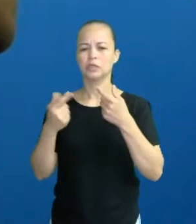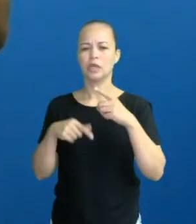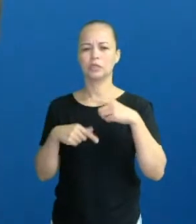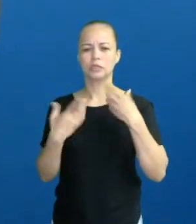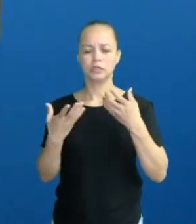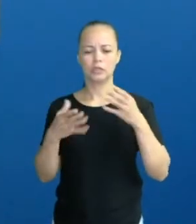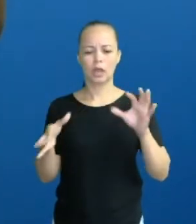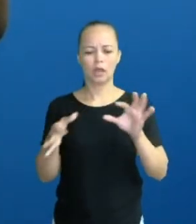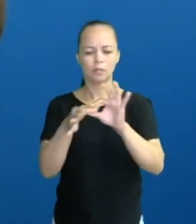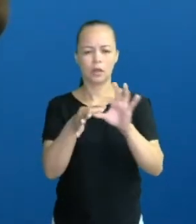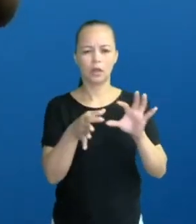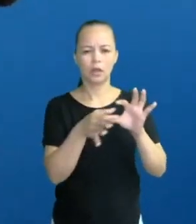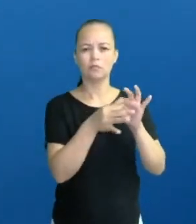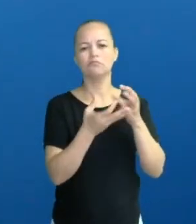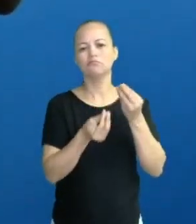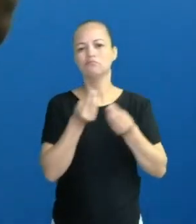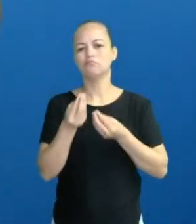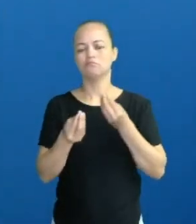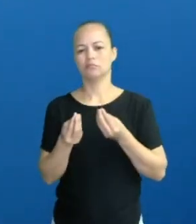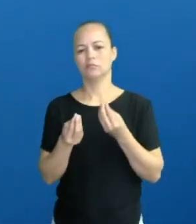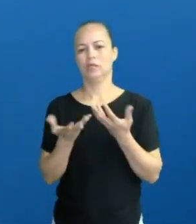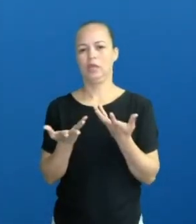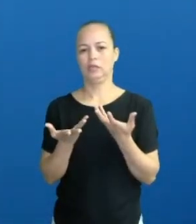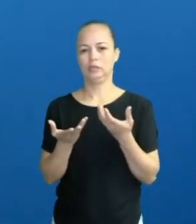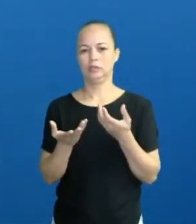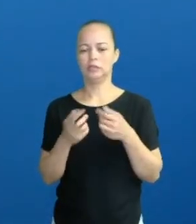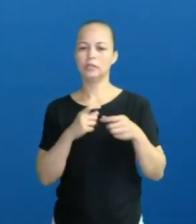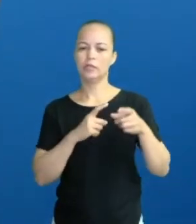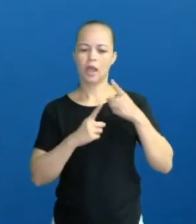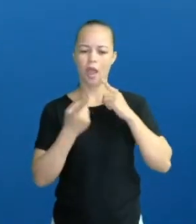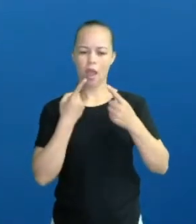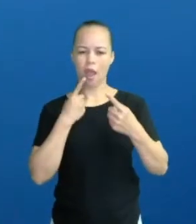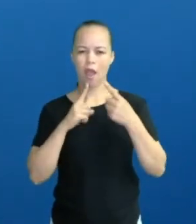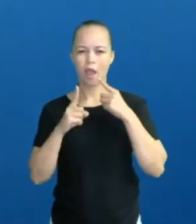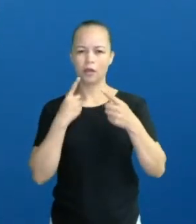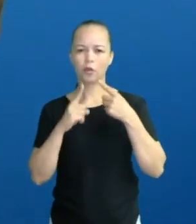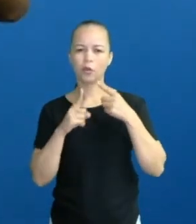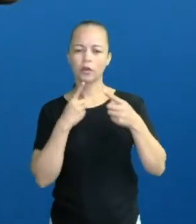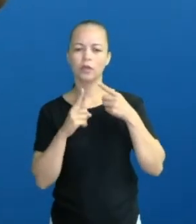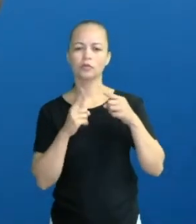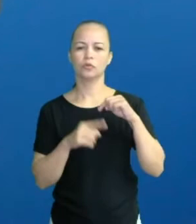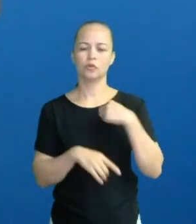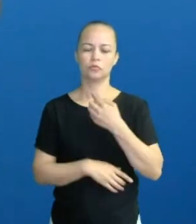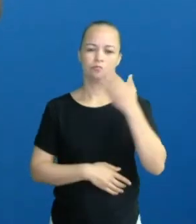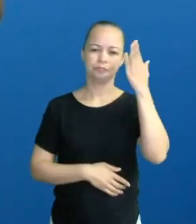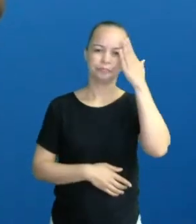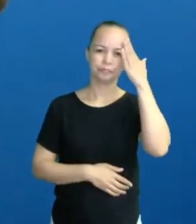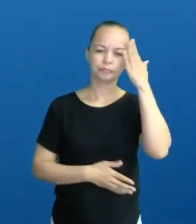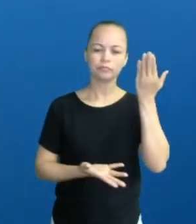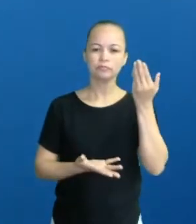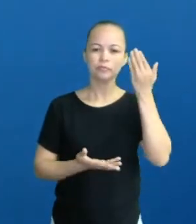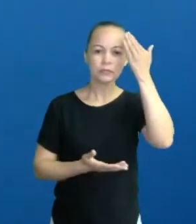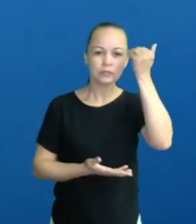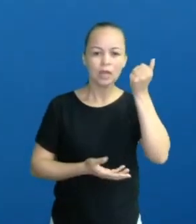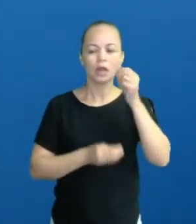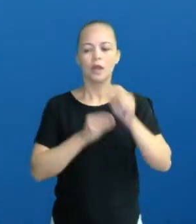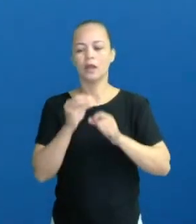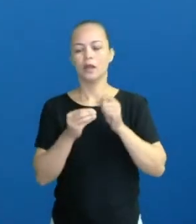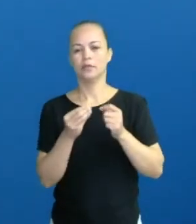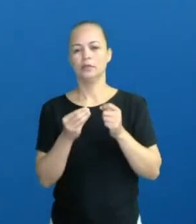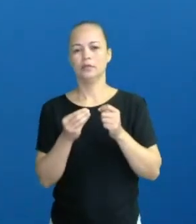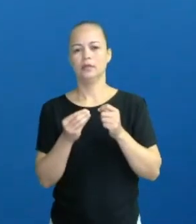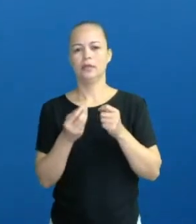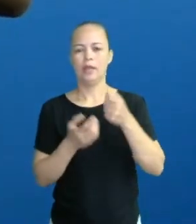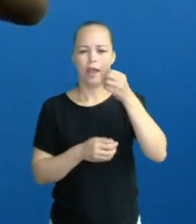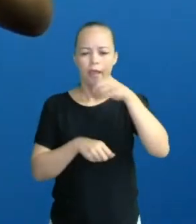se intercambiando, repito, está o tempo todo dialogando com os nossos saberes. Essa ideia de a gente ter essas rupturas do